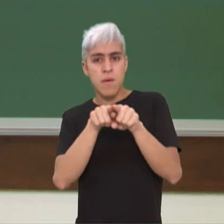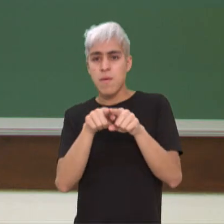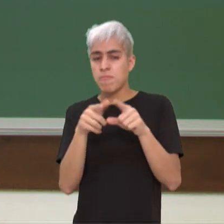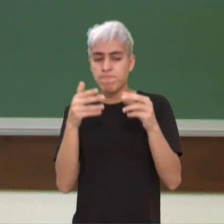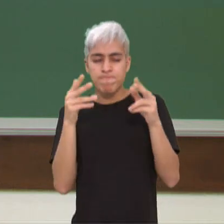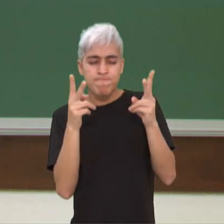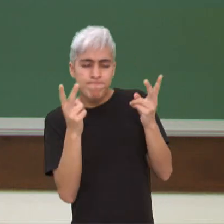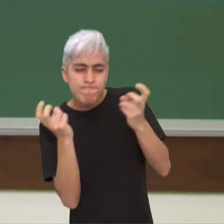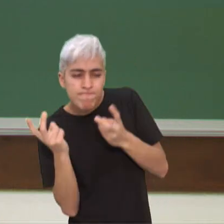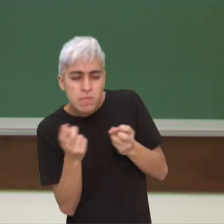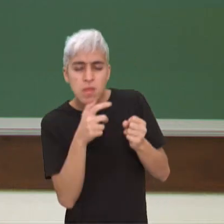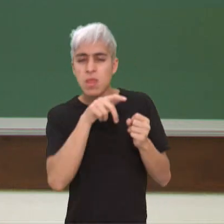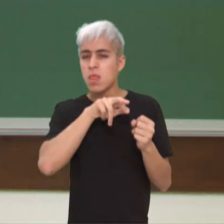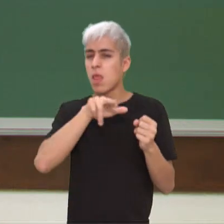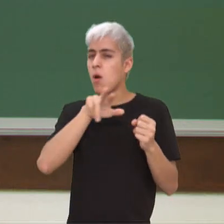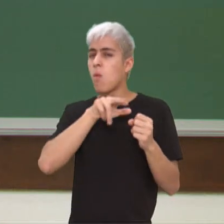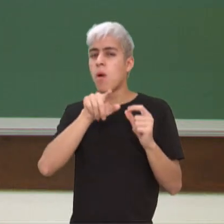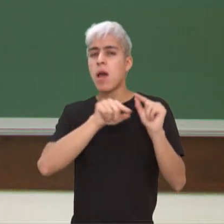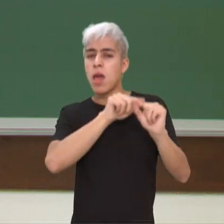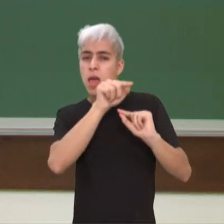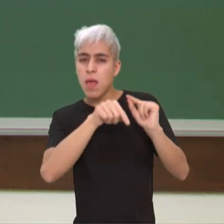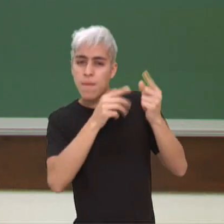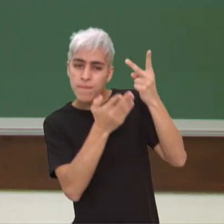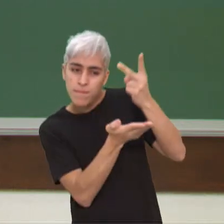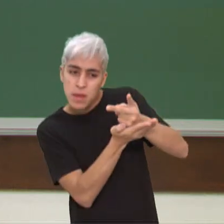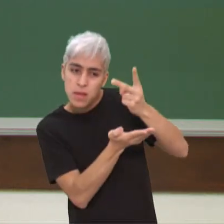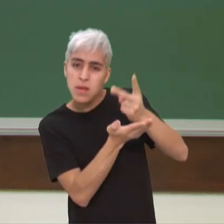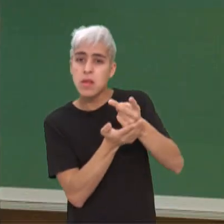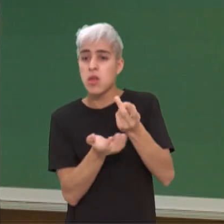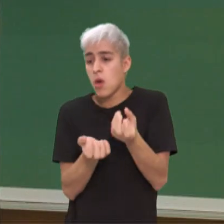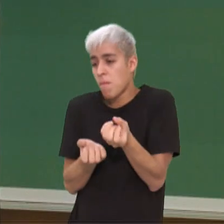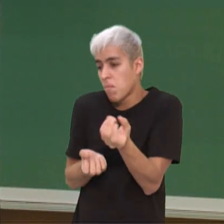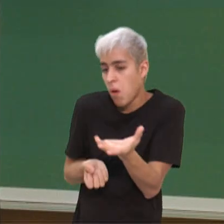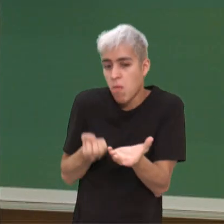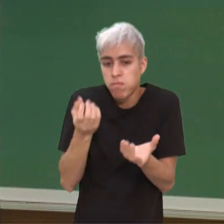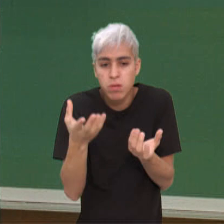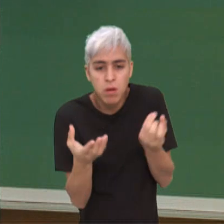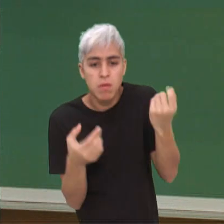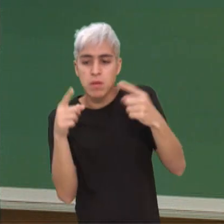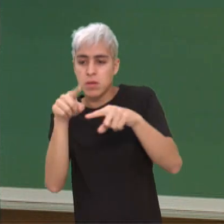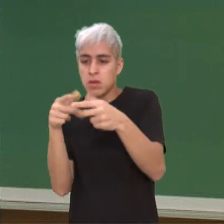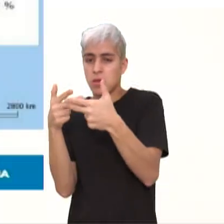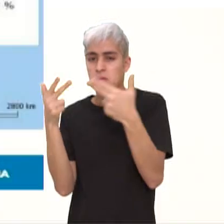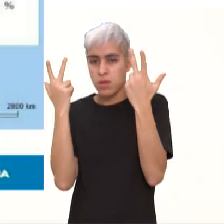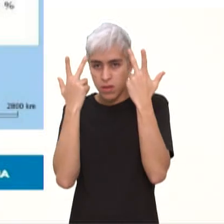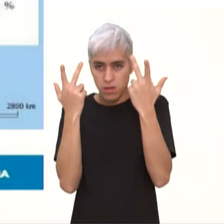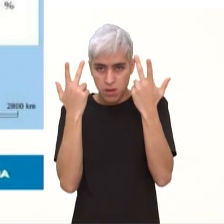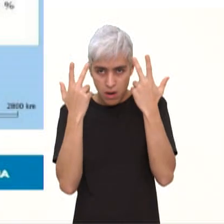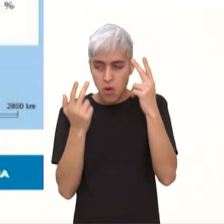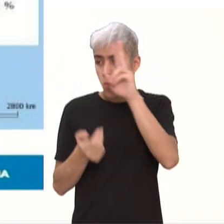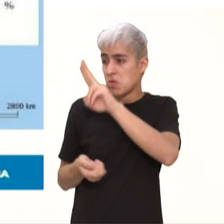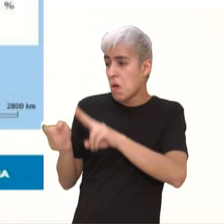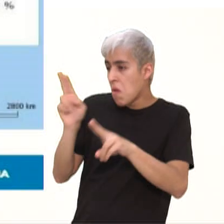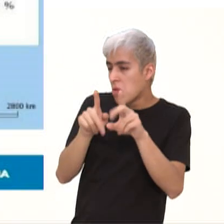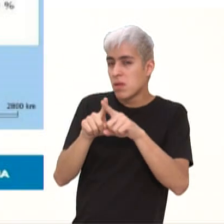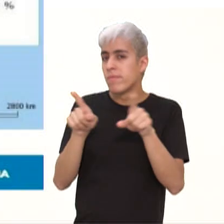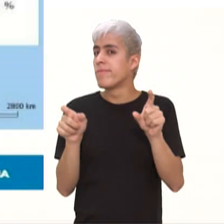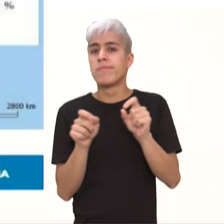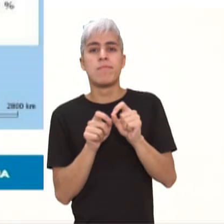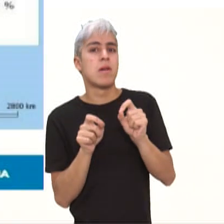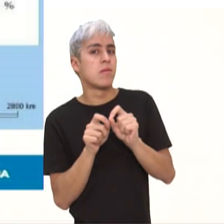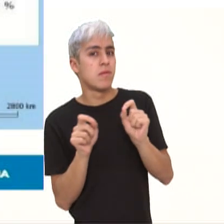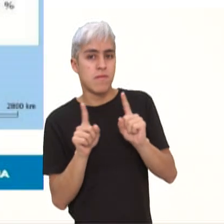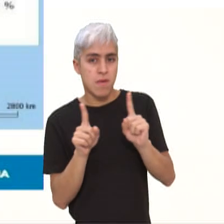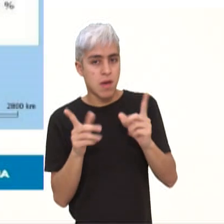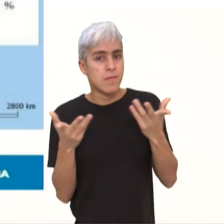aqui que não são os mesmos que produzem esses recursos naturais, ok?